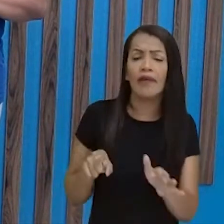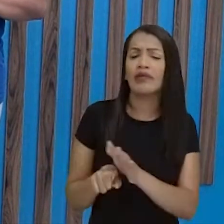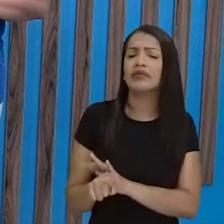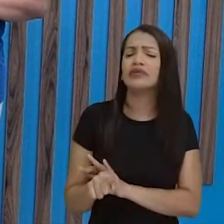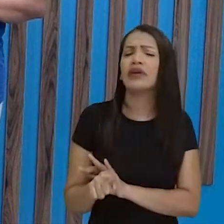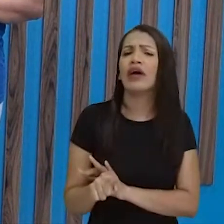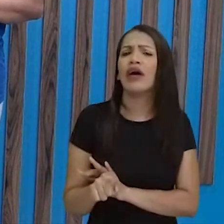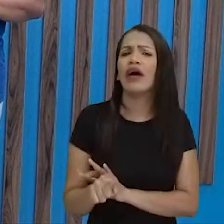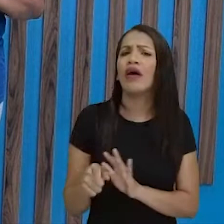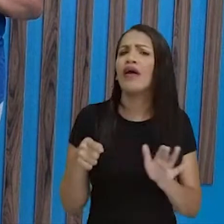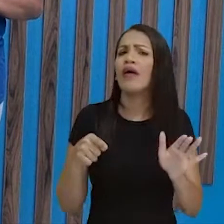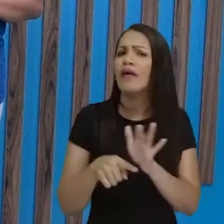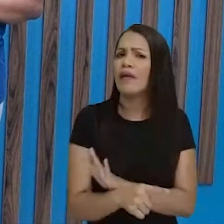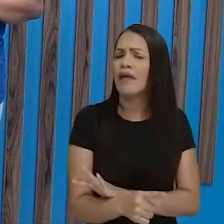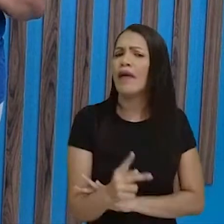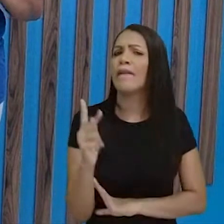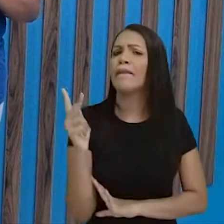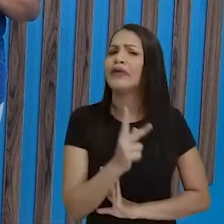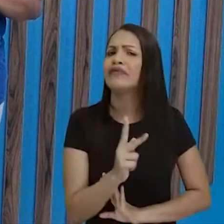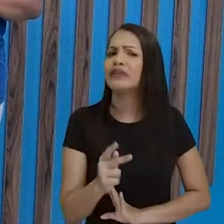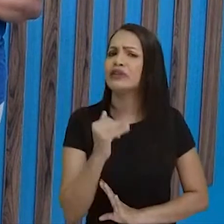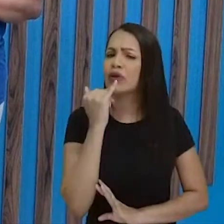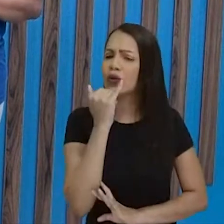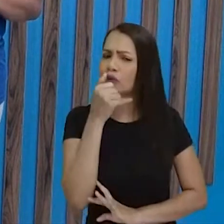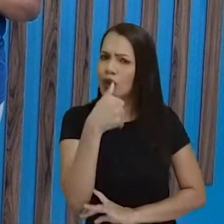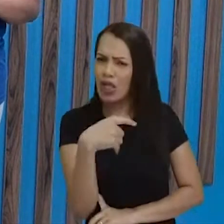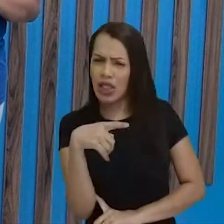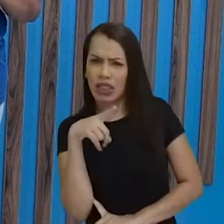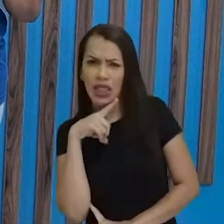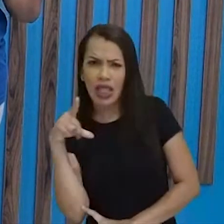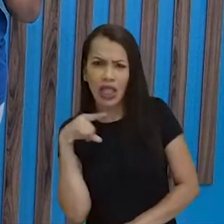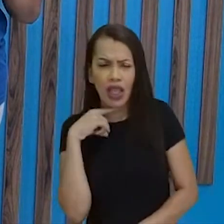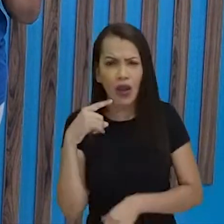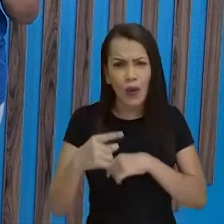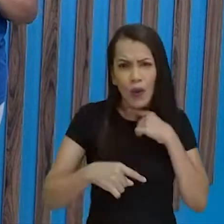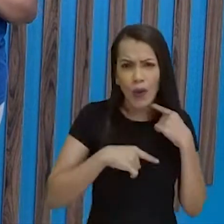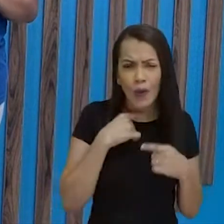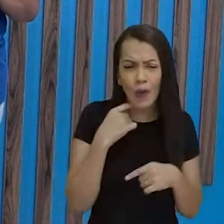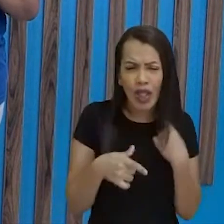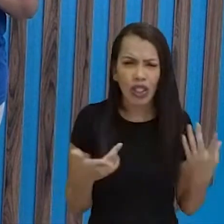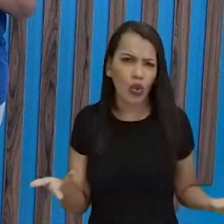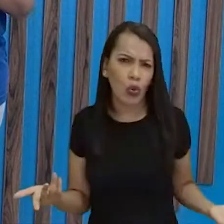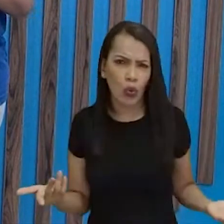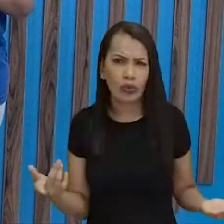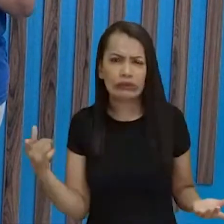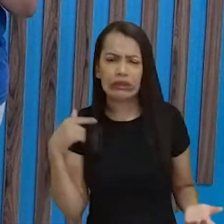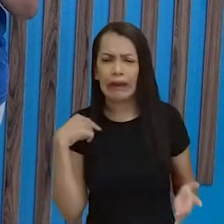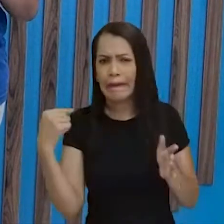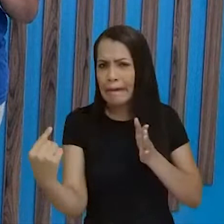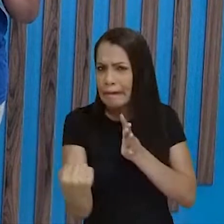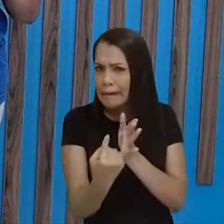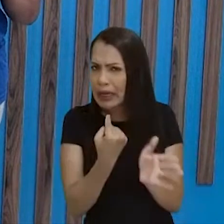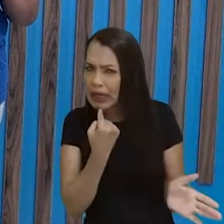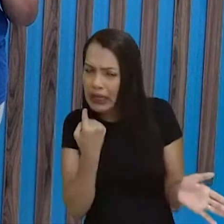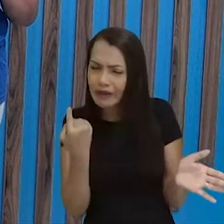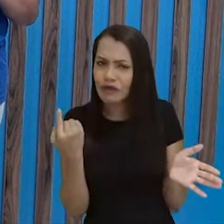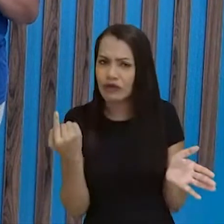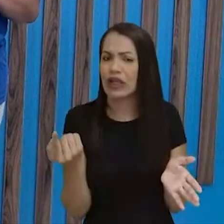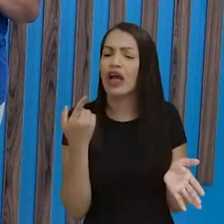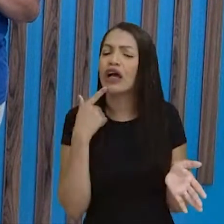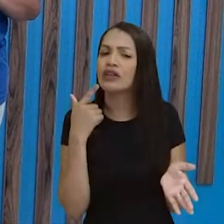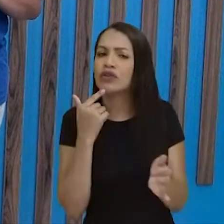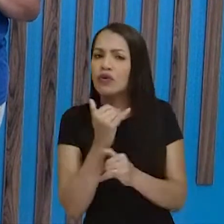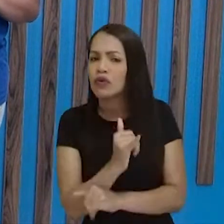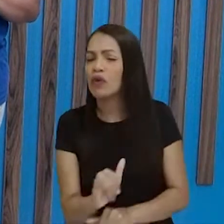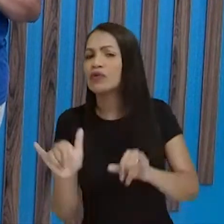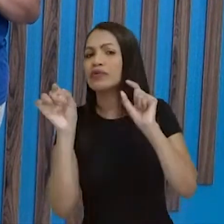Josi. Professora Josi, diga-me, tem alguma dúvida aí? O pessoal está falando alguma coisa, estão perguntando sobre a questão da notícia. O